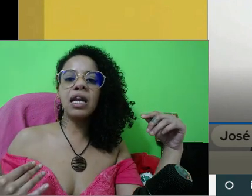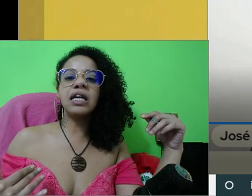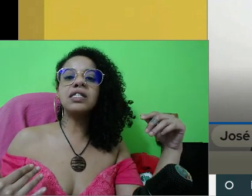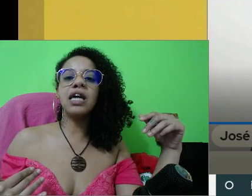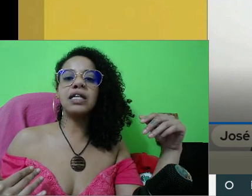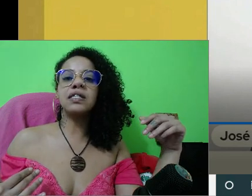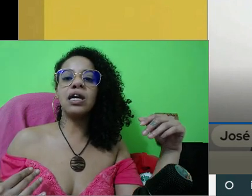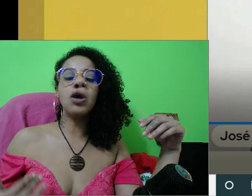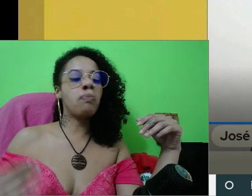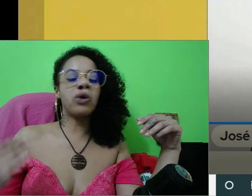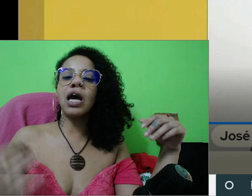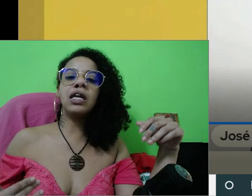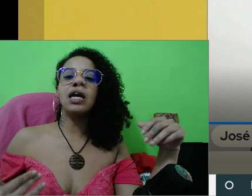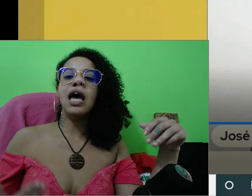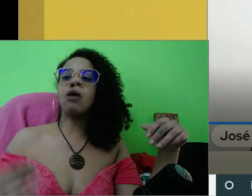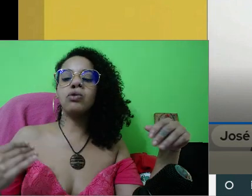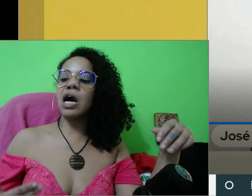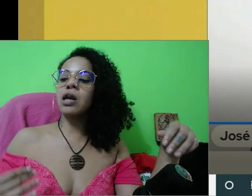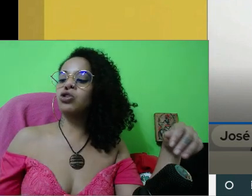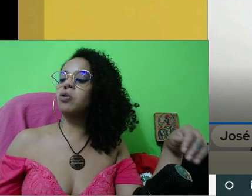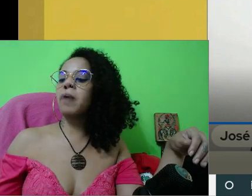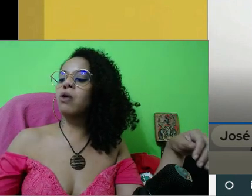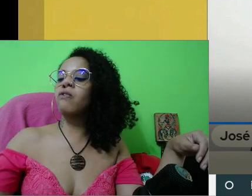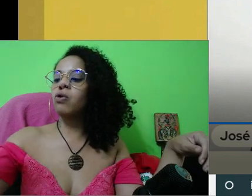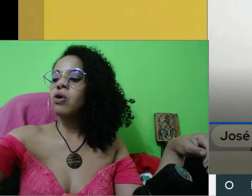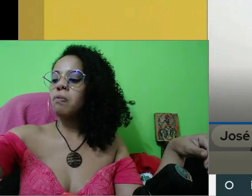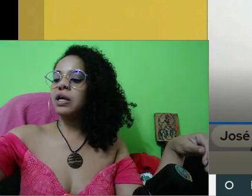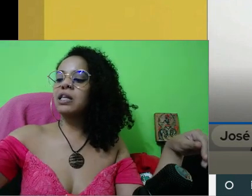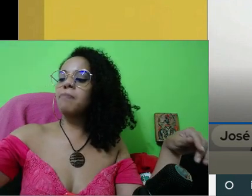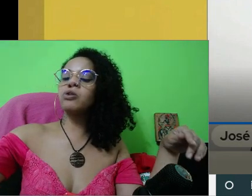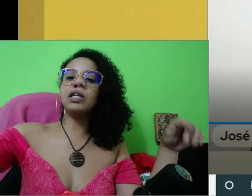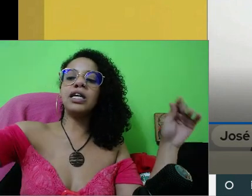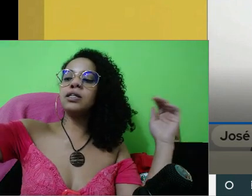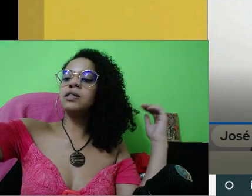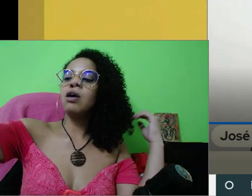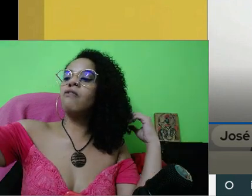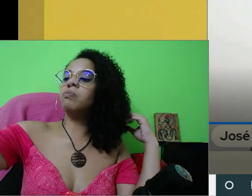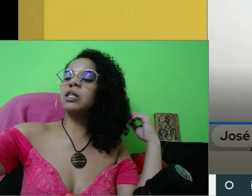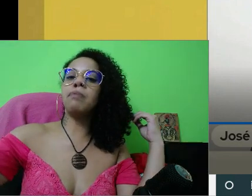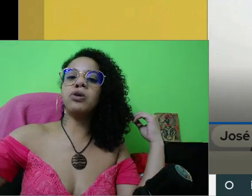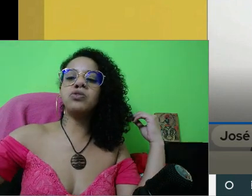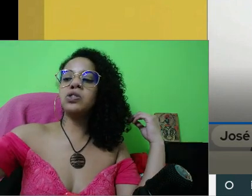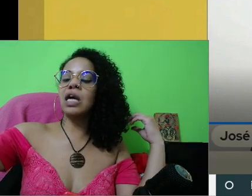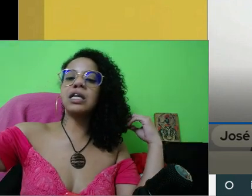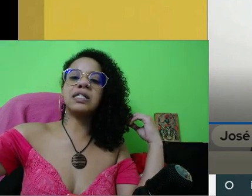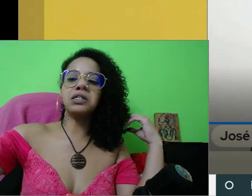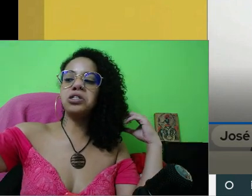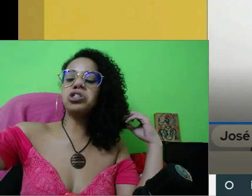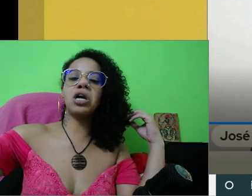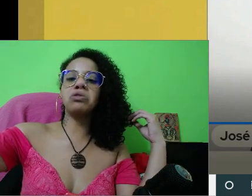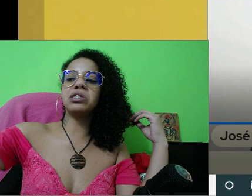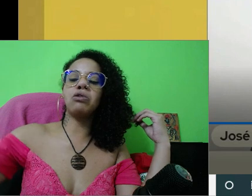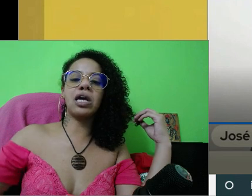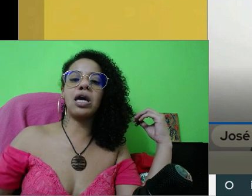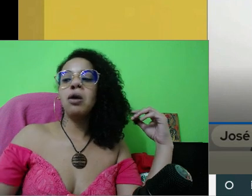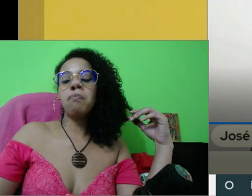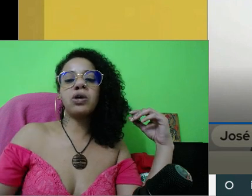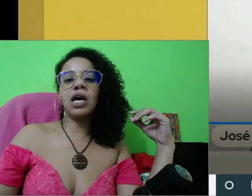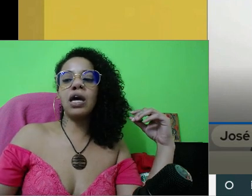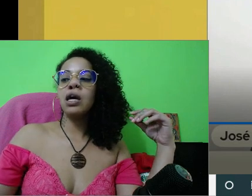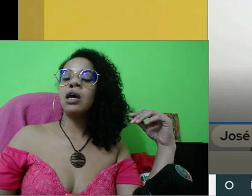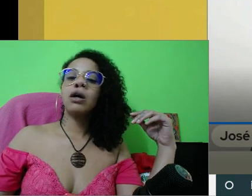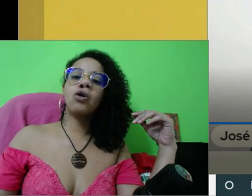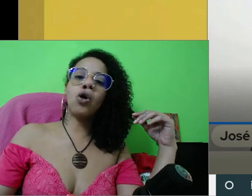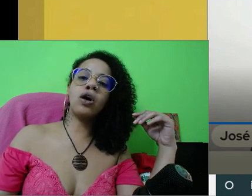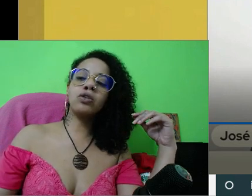sim me silenciei sim porque ali é um lugar onde eu pego eu vou mandar meus links eu vou mandar meus vídeos quem quiser assistir quem não quiser ok